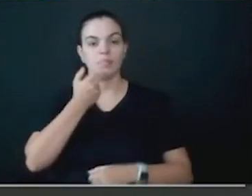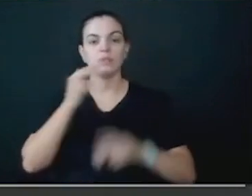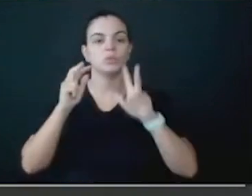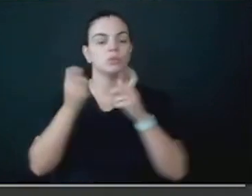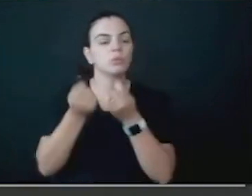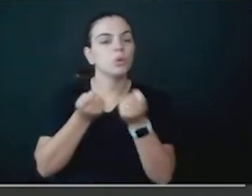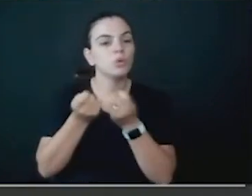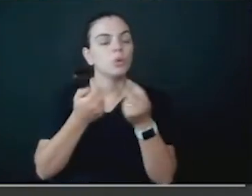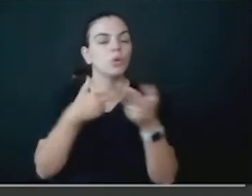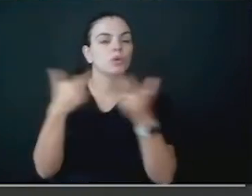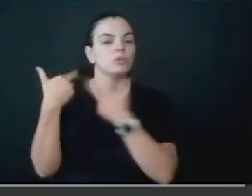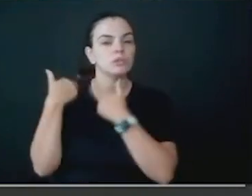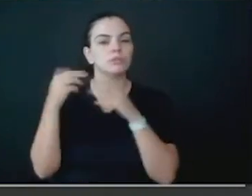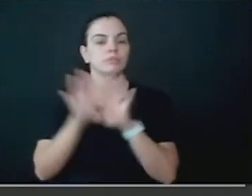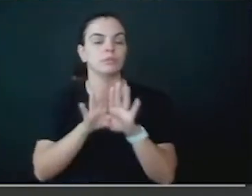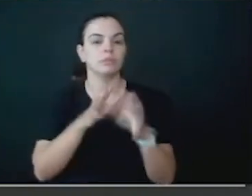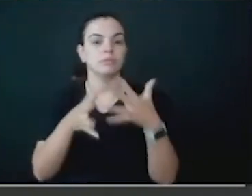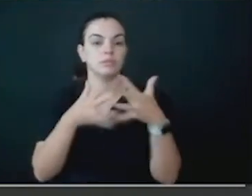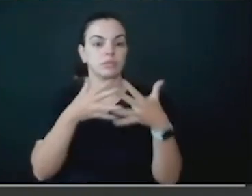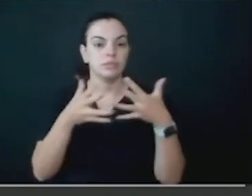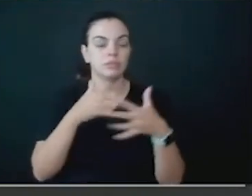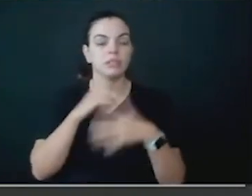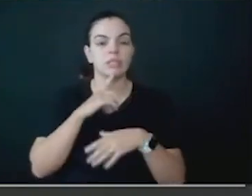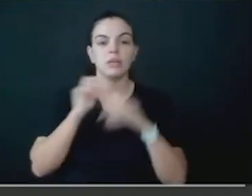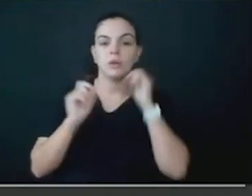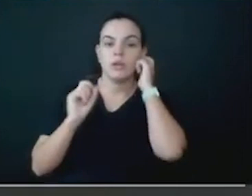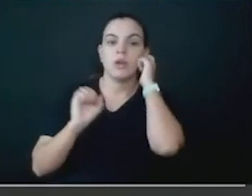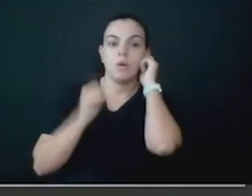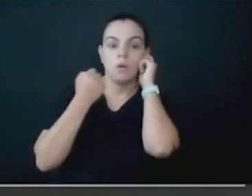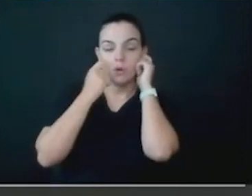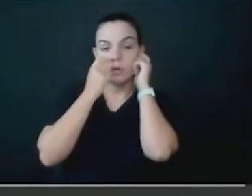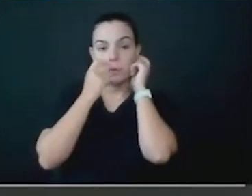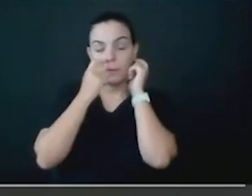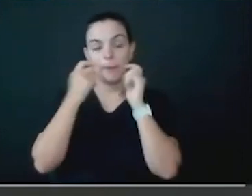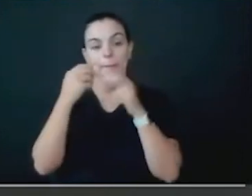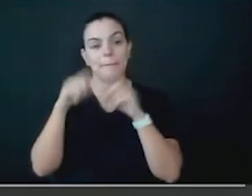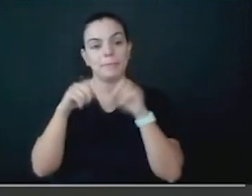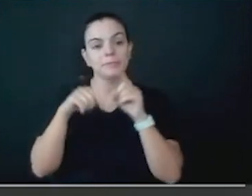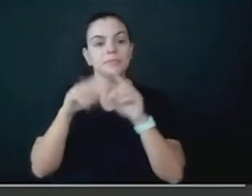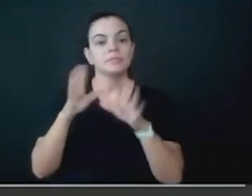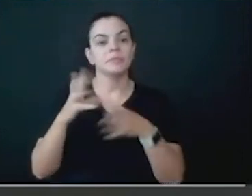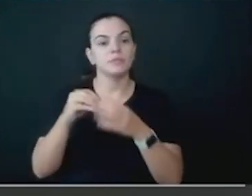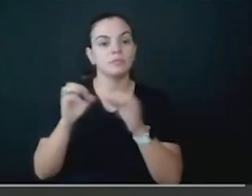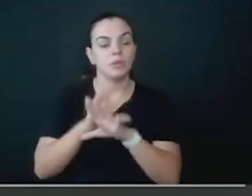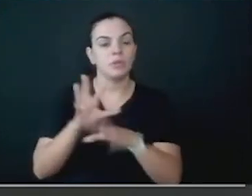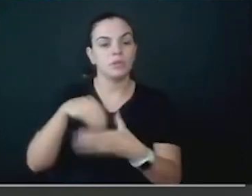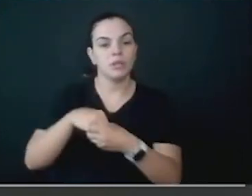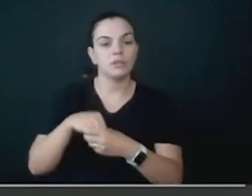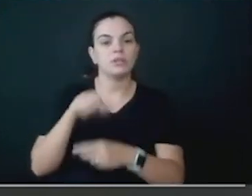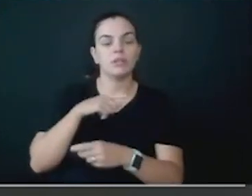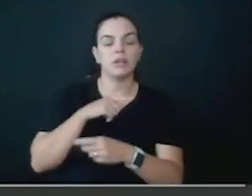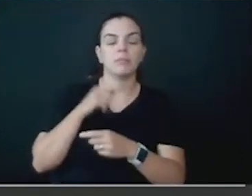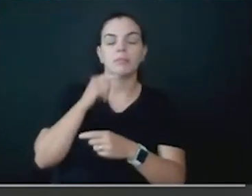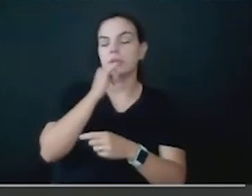da transparência, a gente tem 8 produtos relacionados, trazendo ali produtos de tecnologia e da